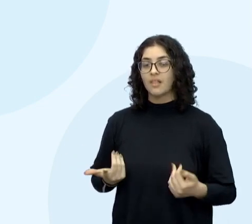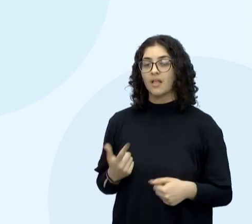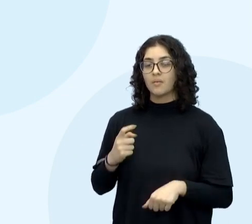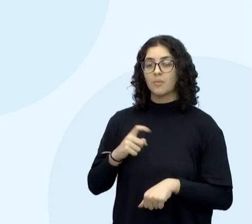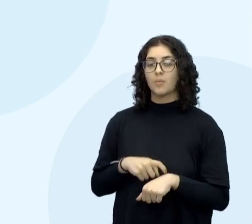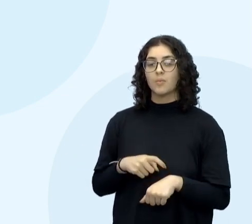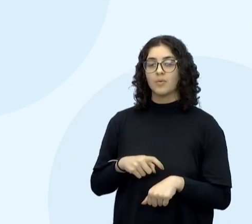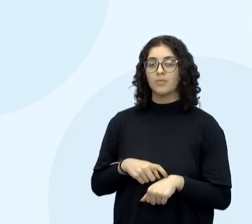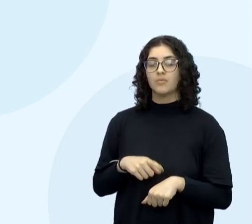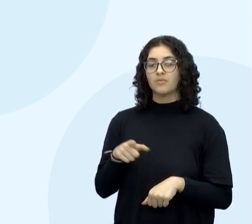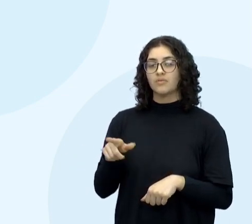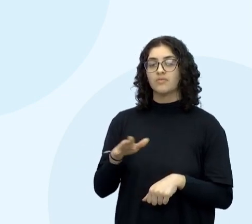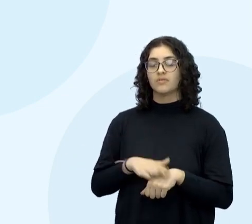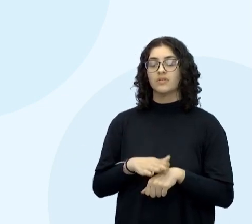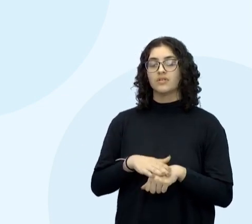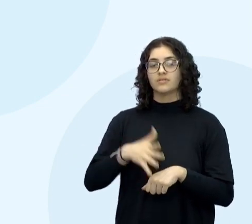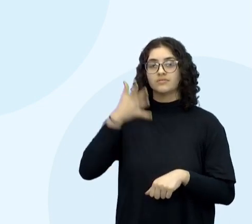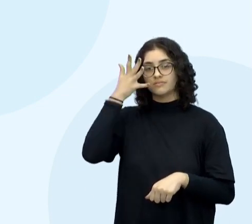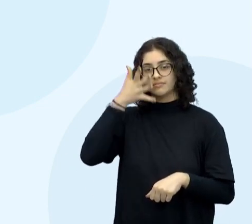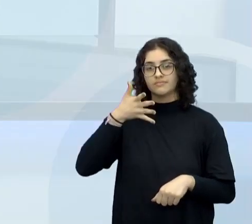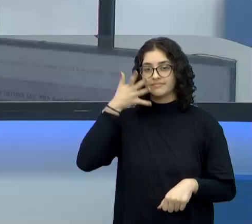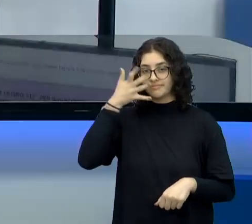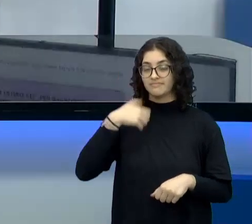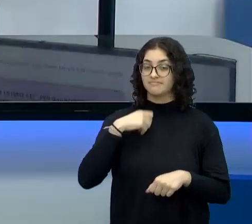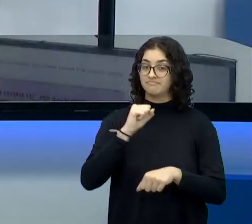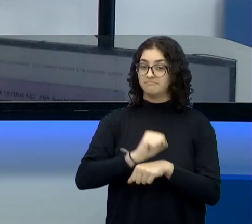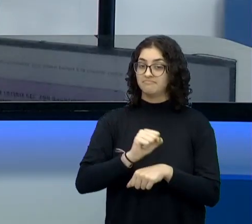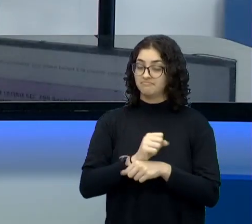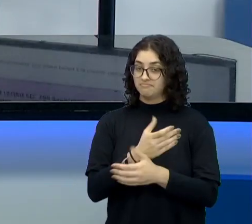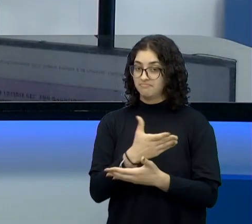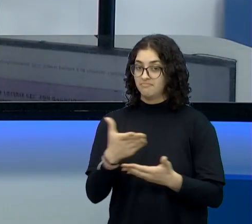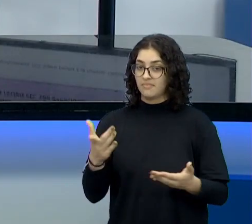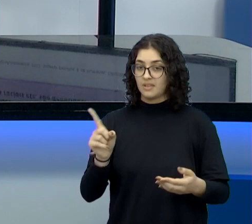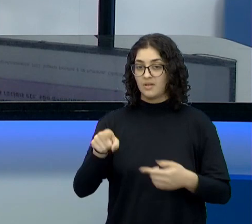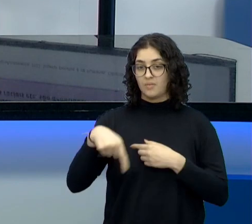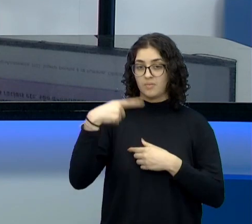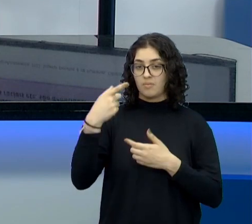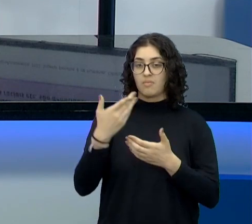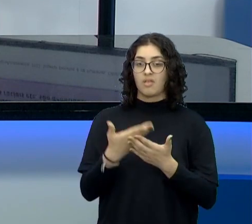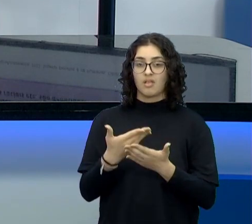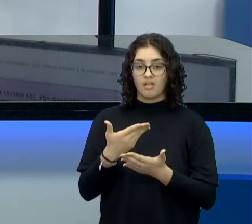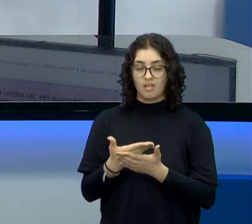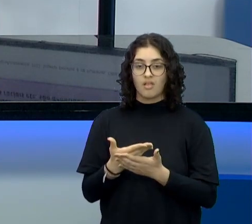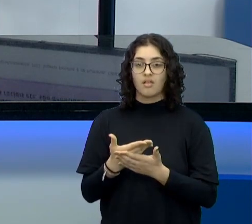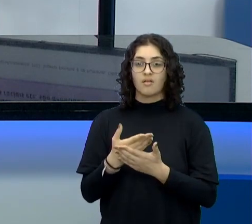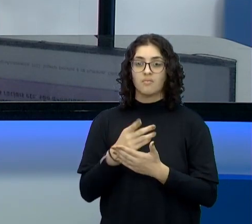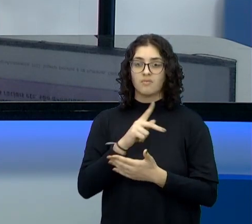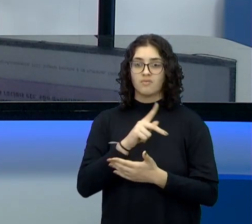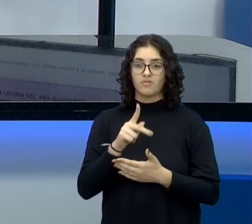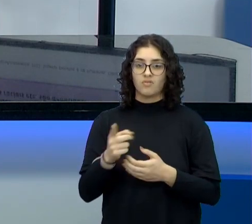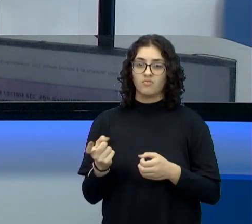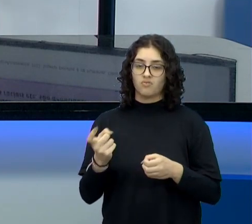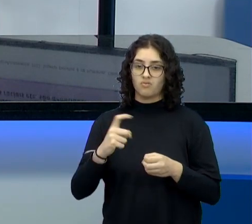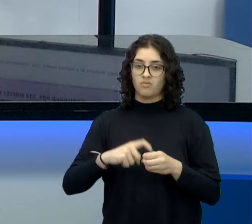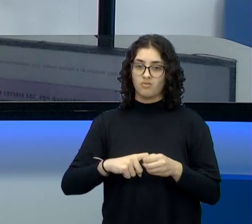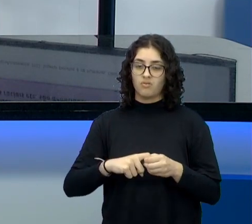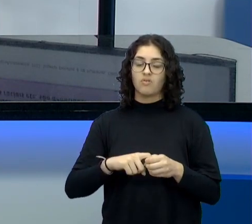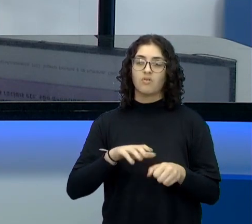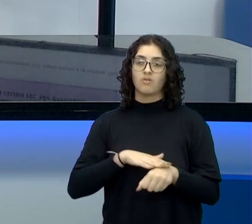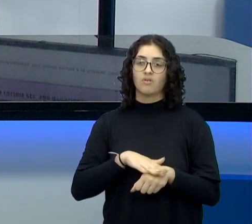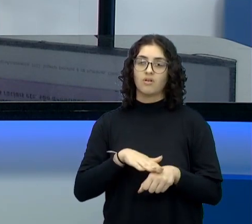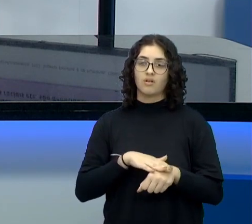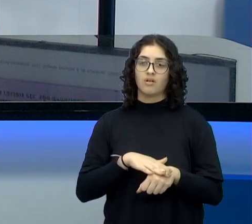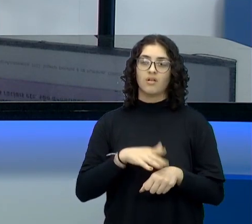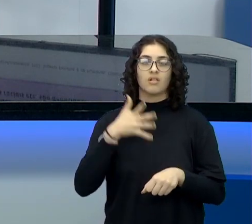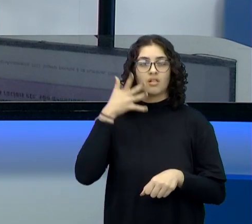momento de você preparar o seu seminário TED. Aguardo vocês que a próxima aula o professor Kleber voltará e falaremos mais sobre